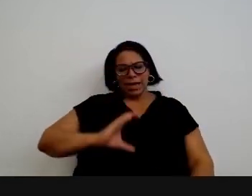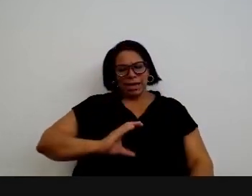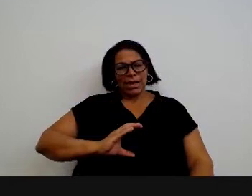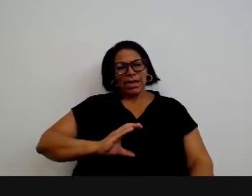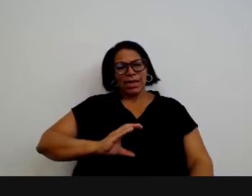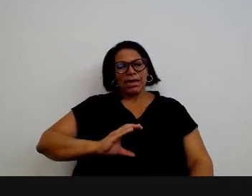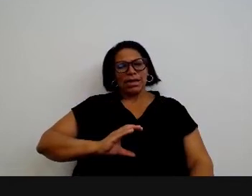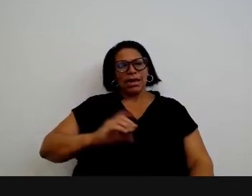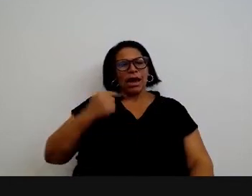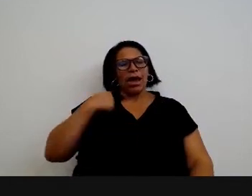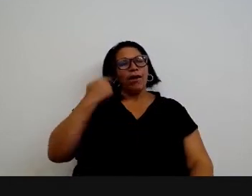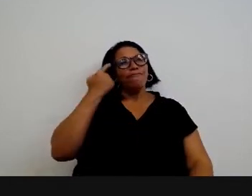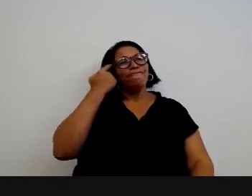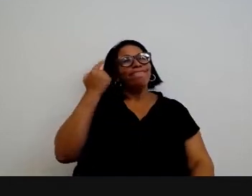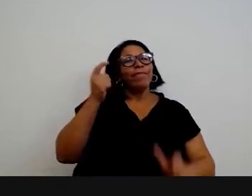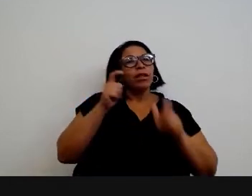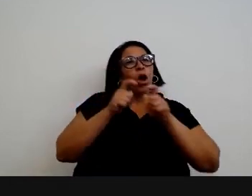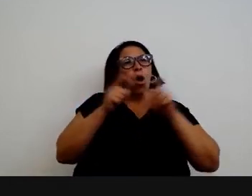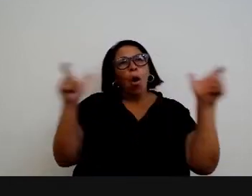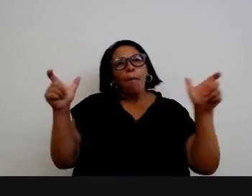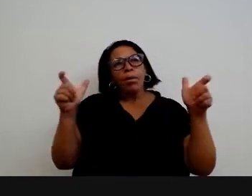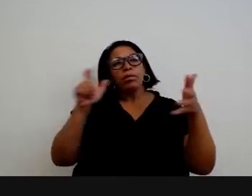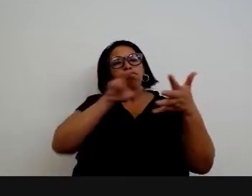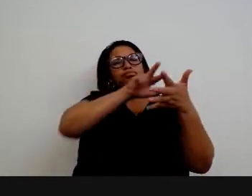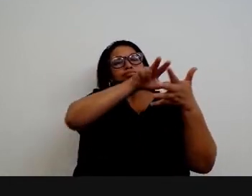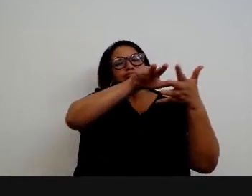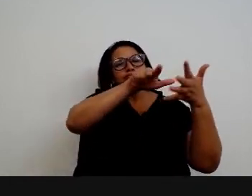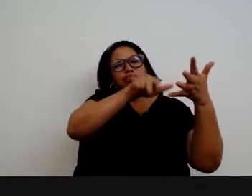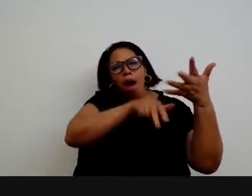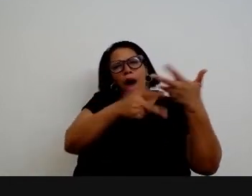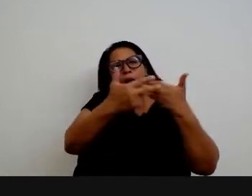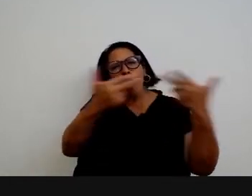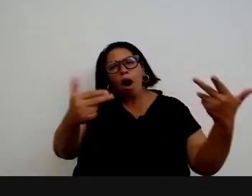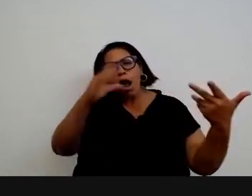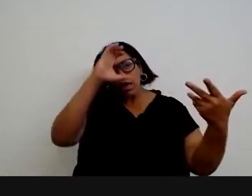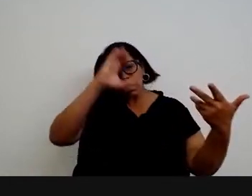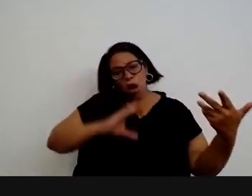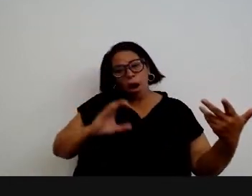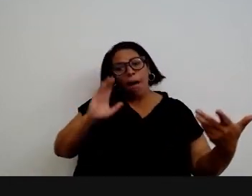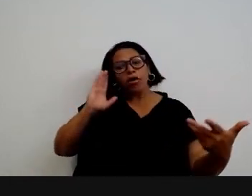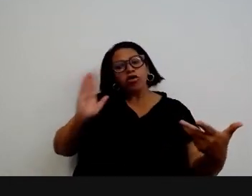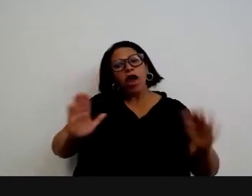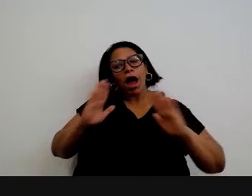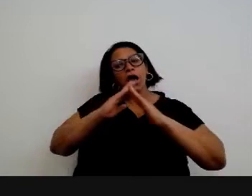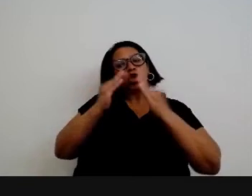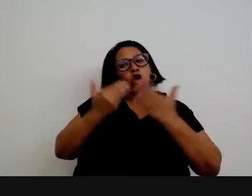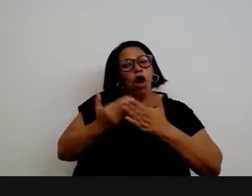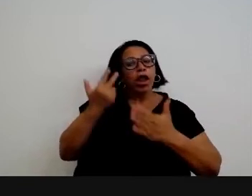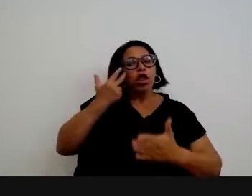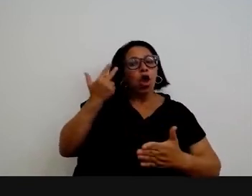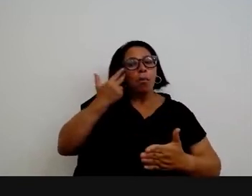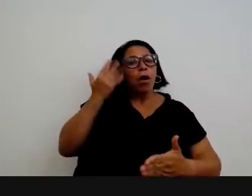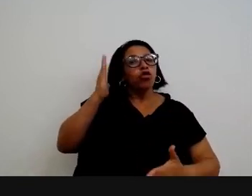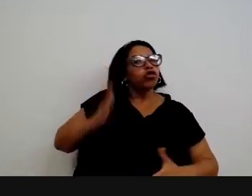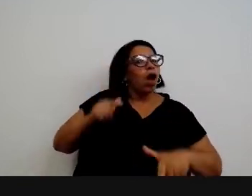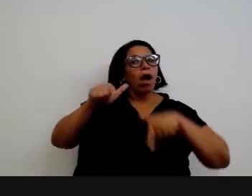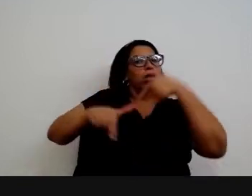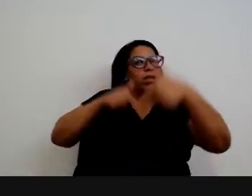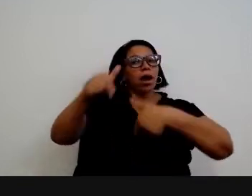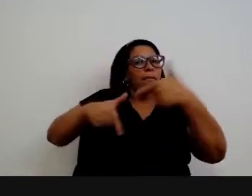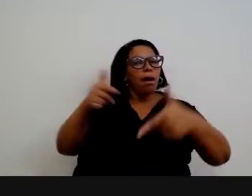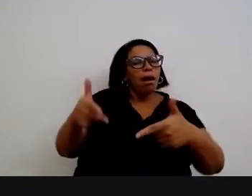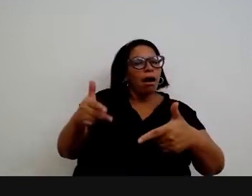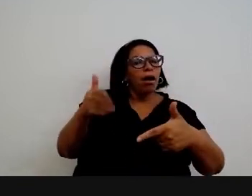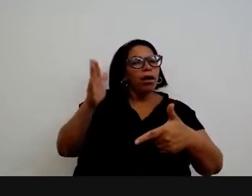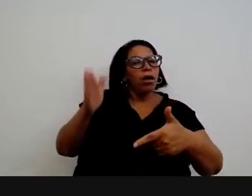aí eu amplio, ela tem várias facetas. A escola ela trabalha disso, na minha